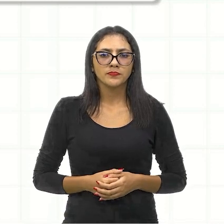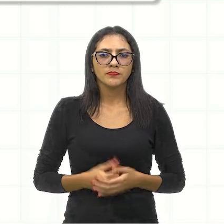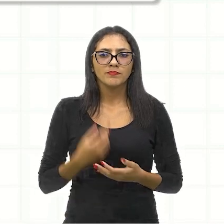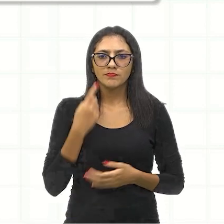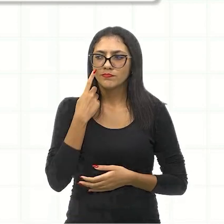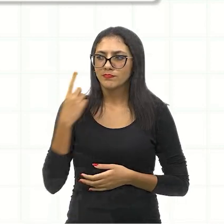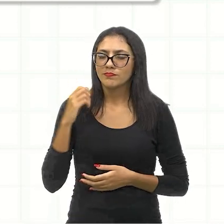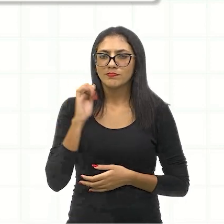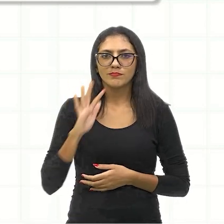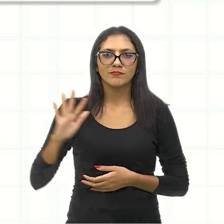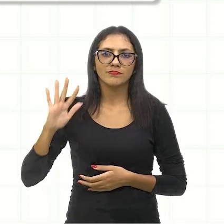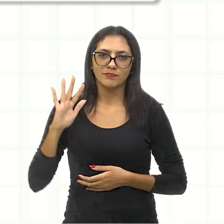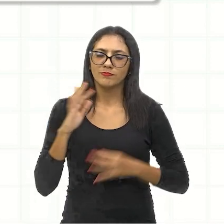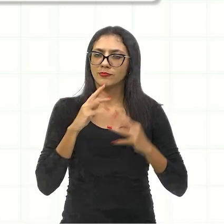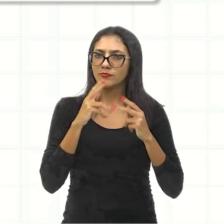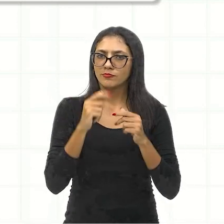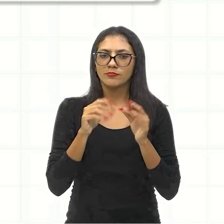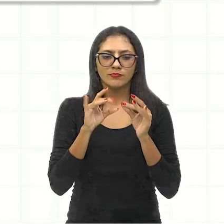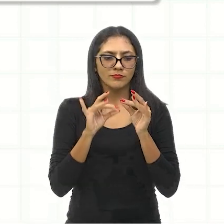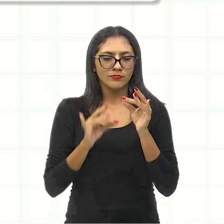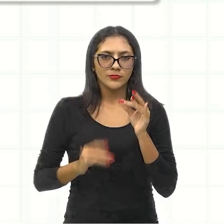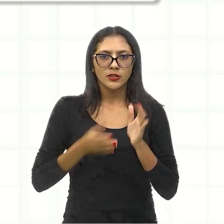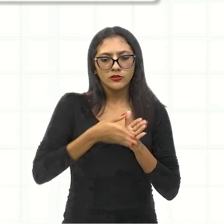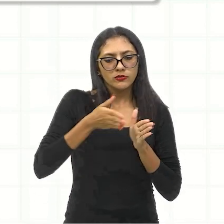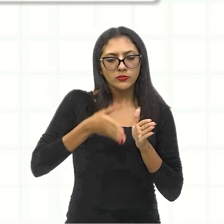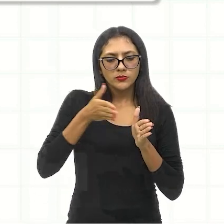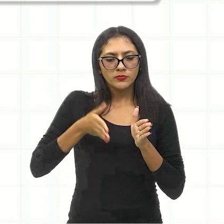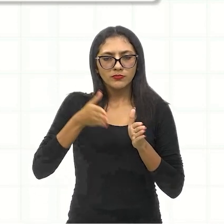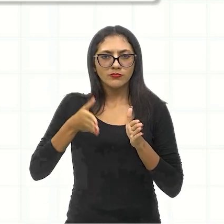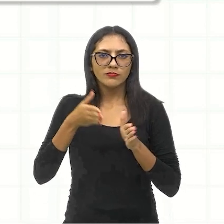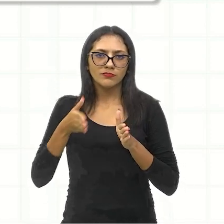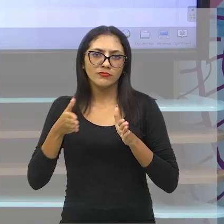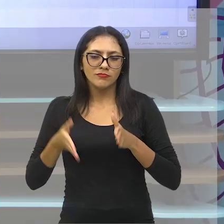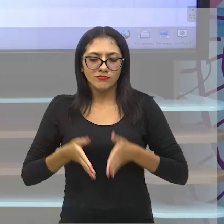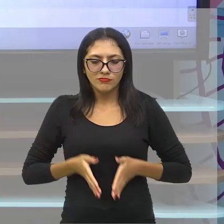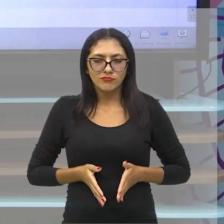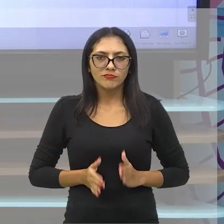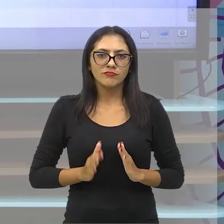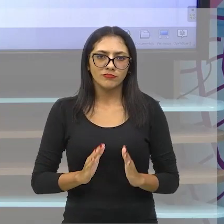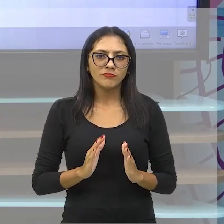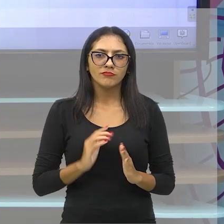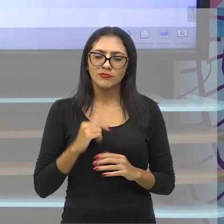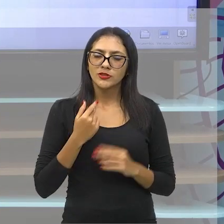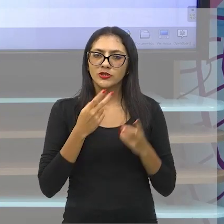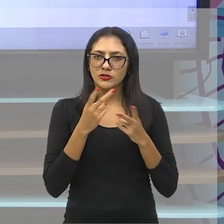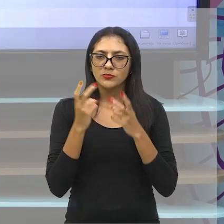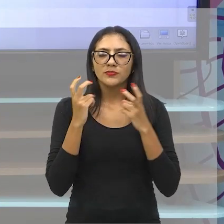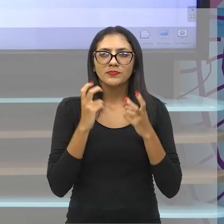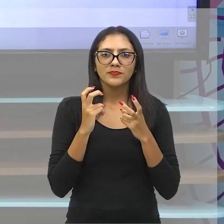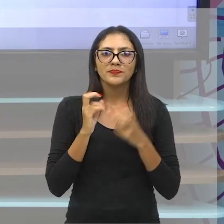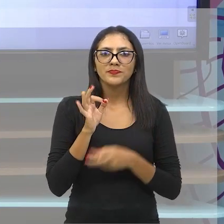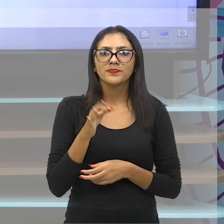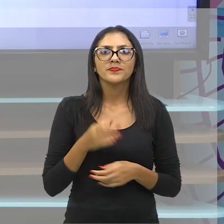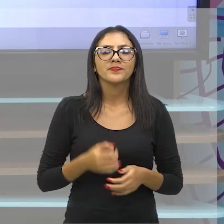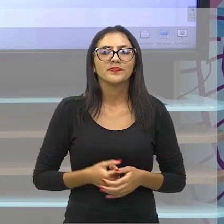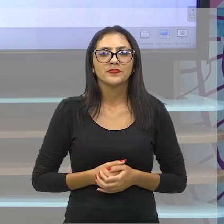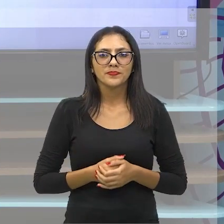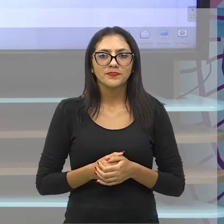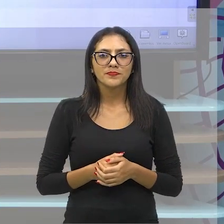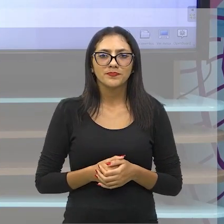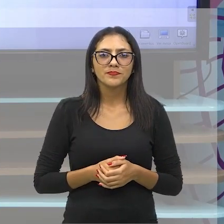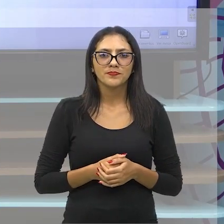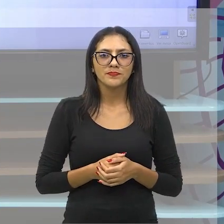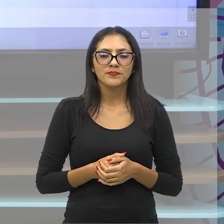aí no nosso esquema as etapas, né, do parto normal, como a gente pode observar, certo? Aí na nossa imagem você